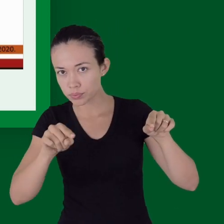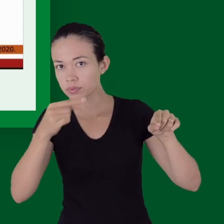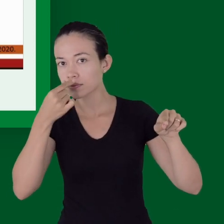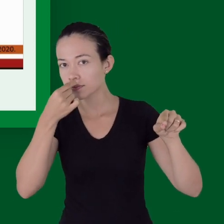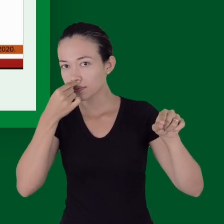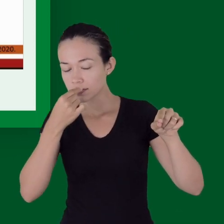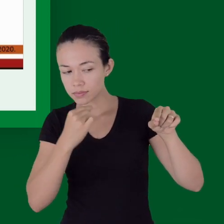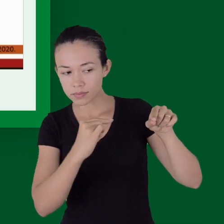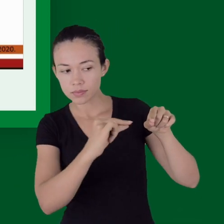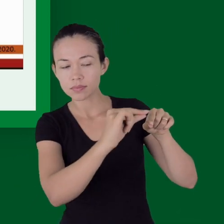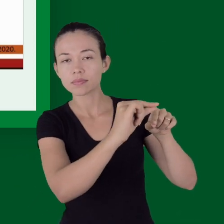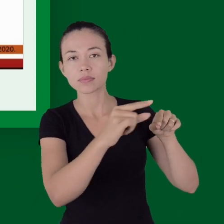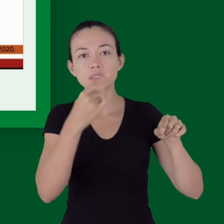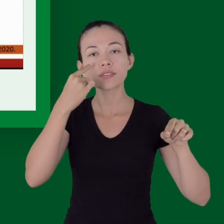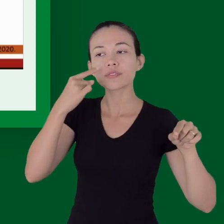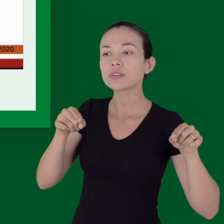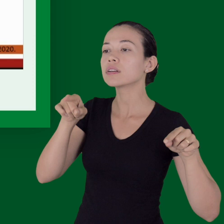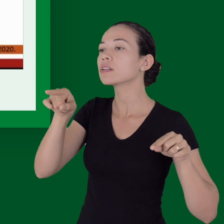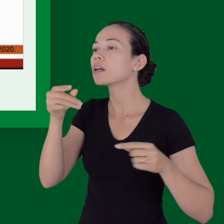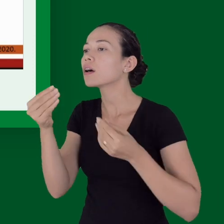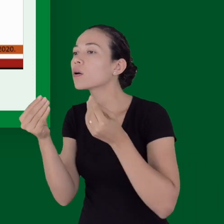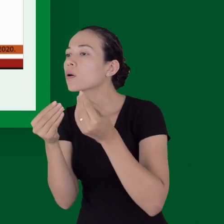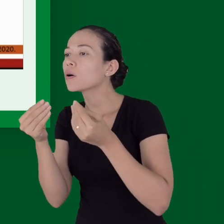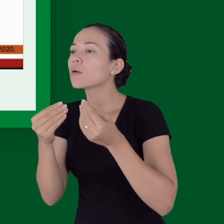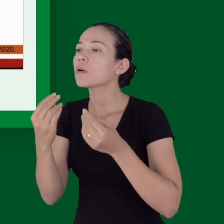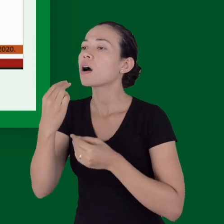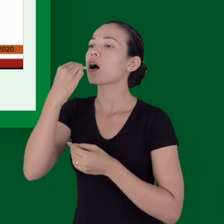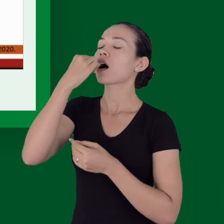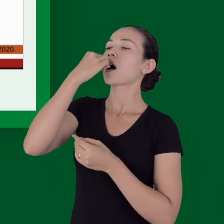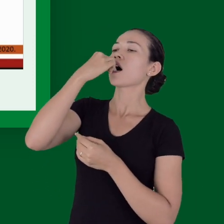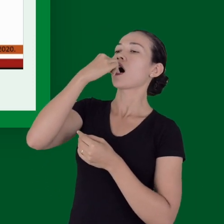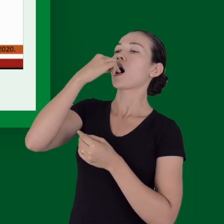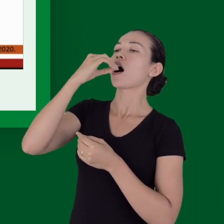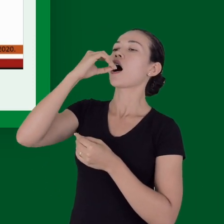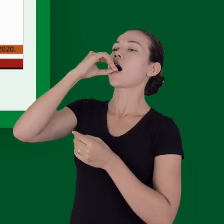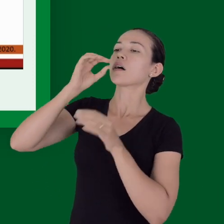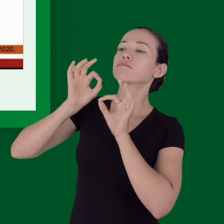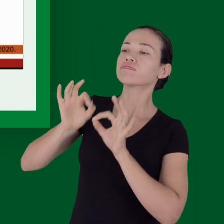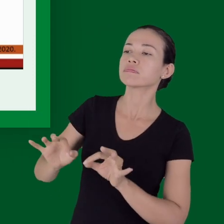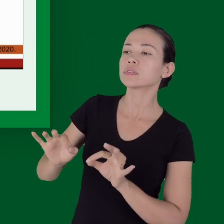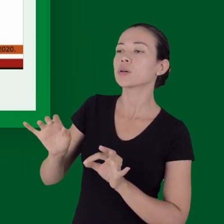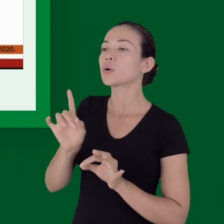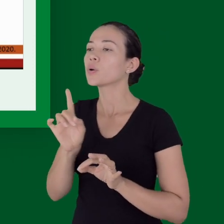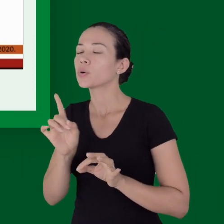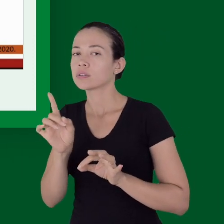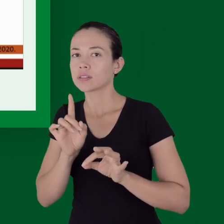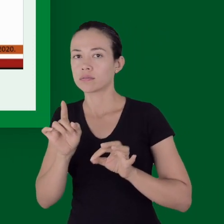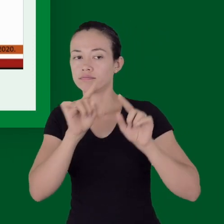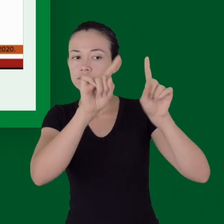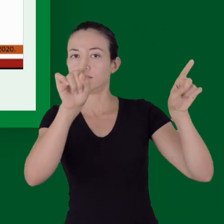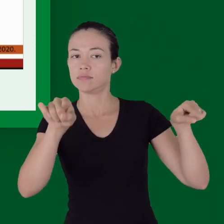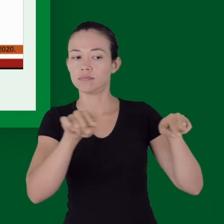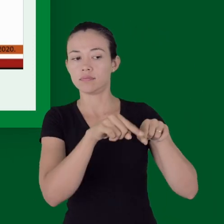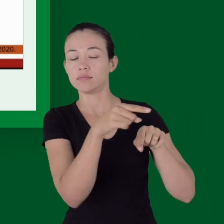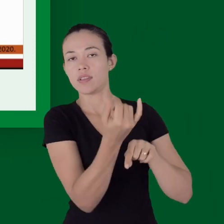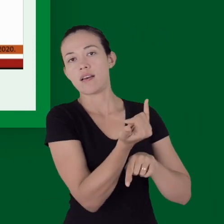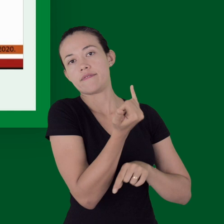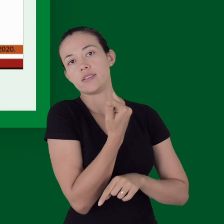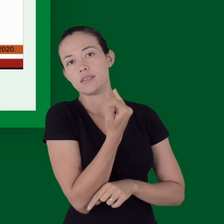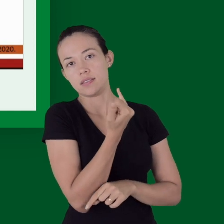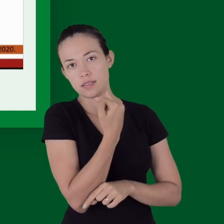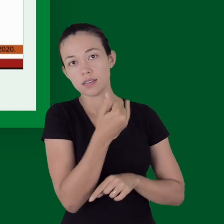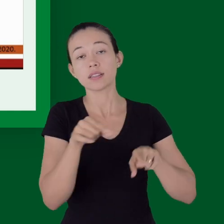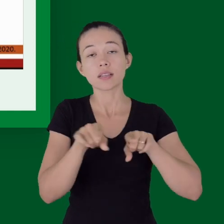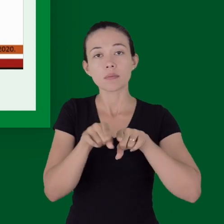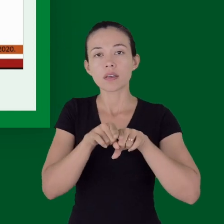É importante a gente frisar que a capnografia é o padrão ouro para verificar o funcionamento do tubo. Vai fixar